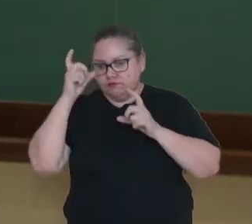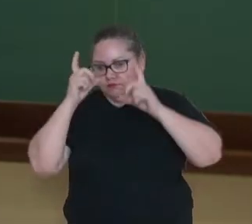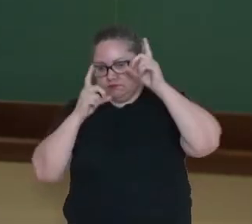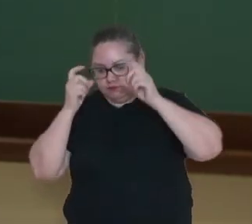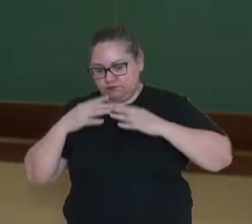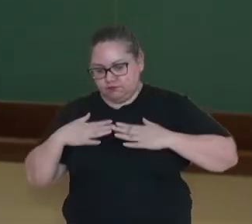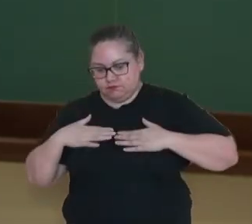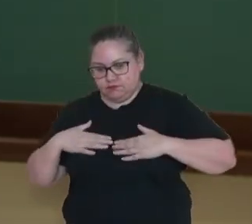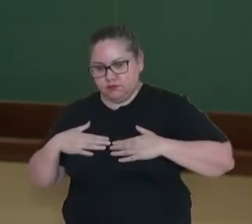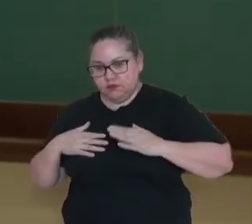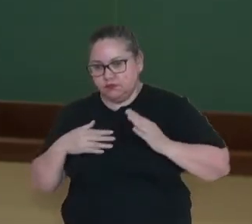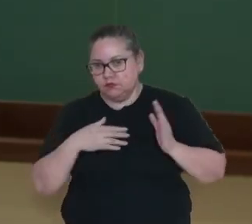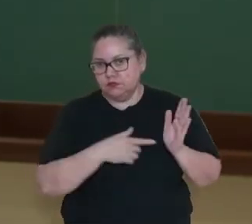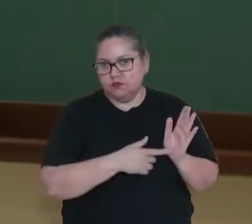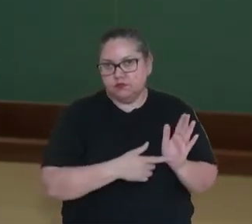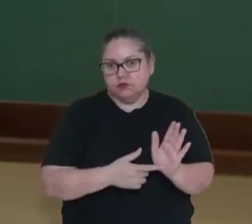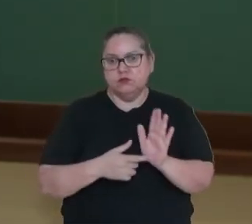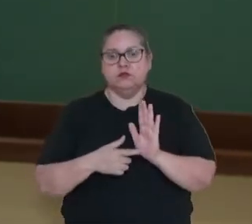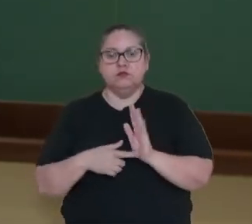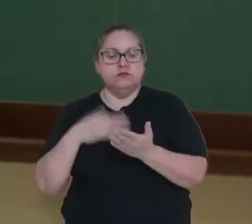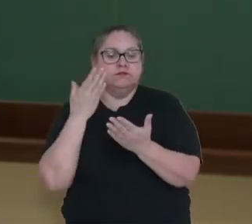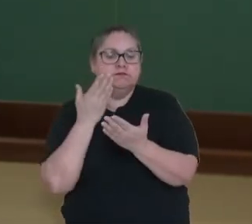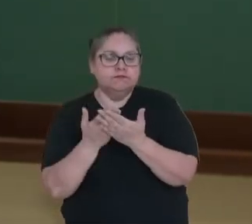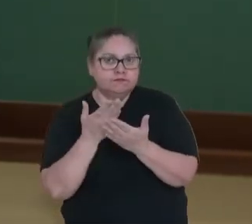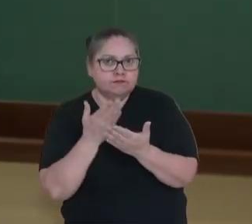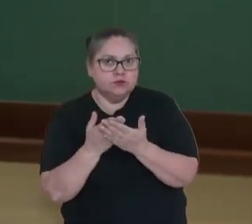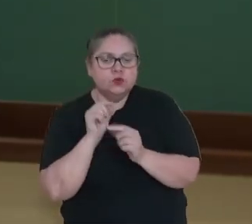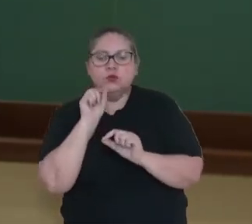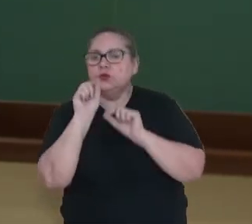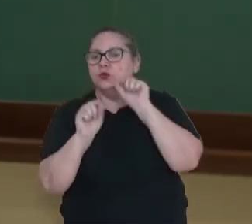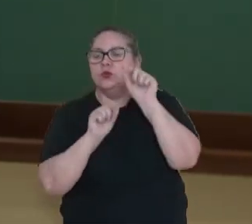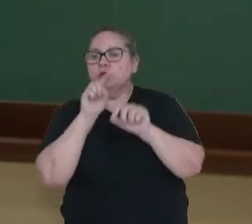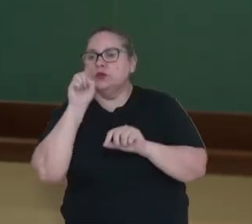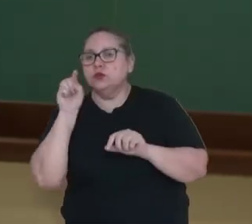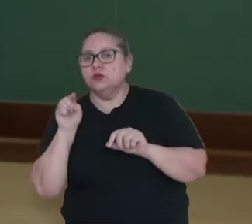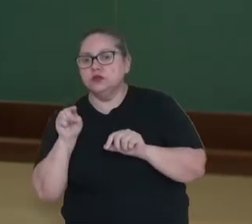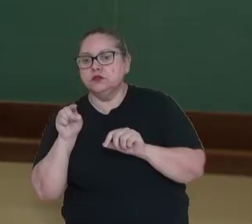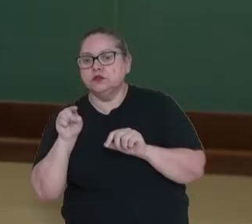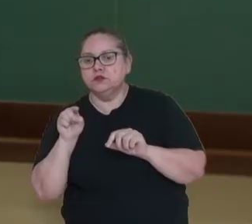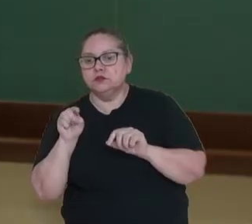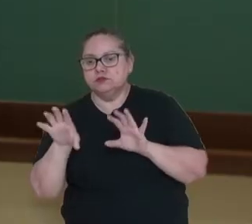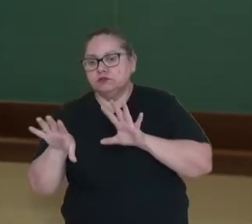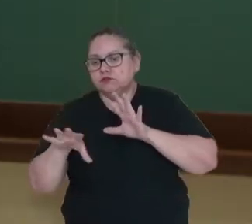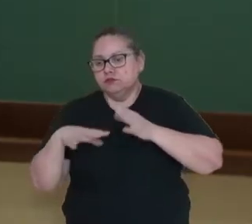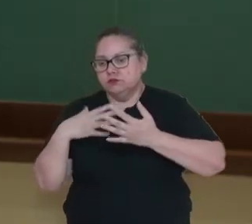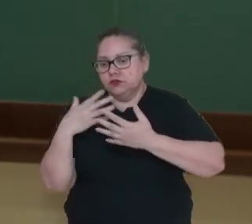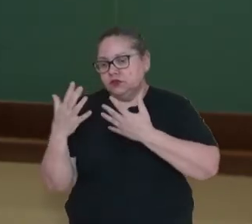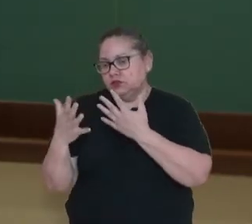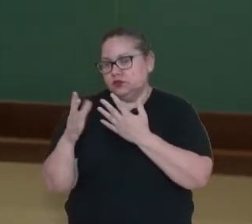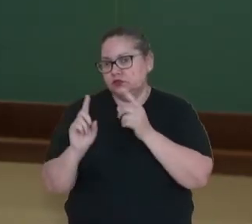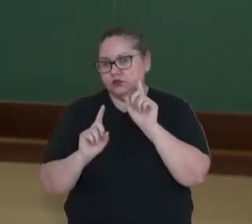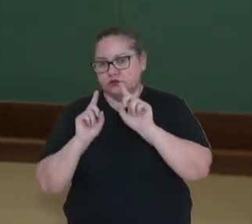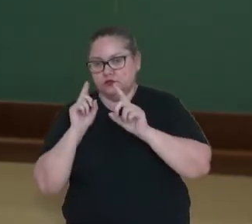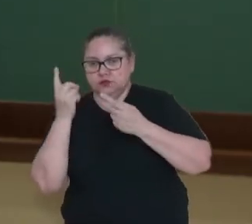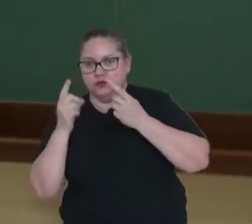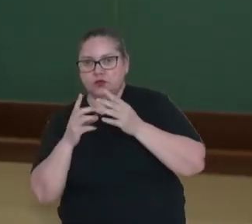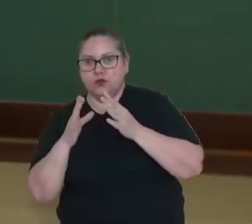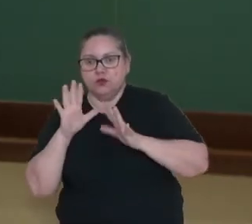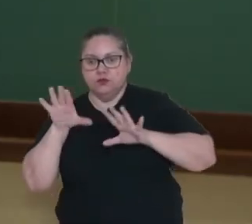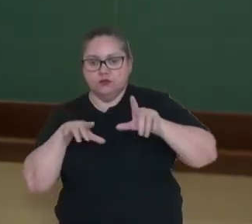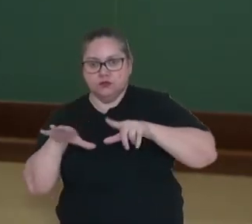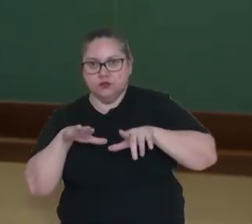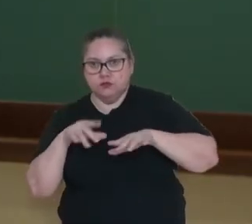gente está falando em um estudo do quê? Dos gestos, dos movimentos,